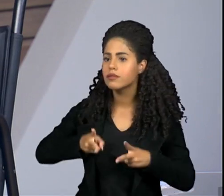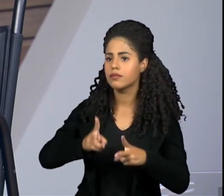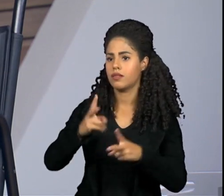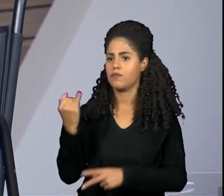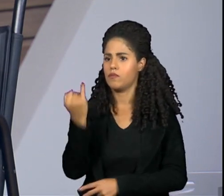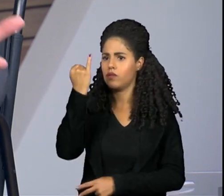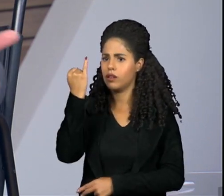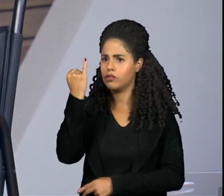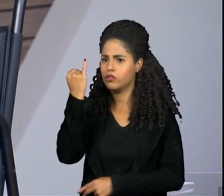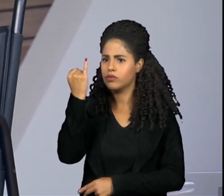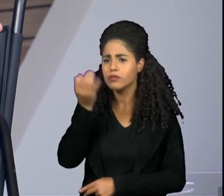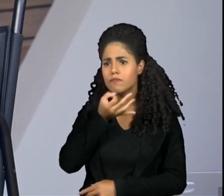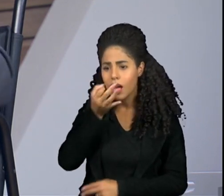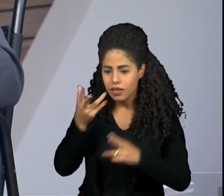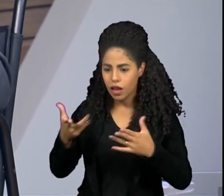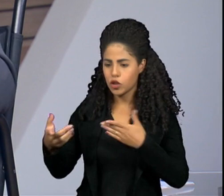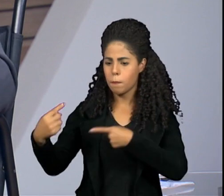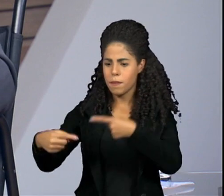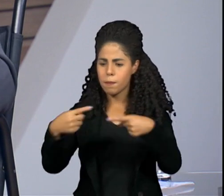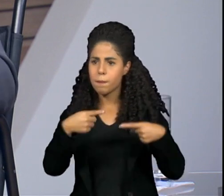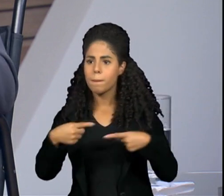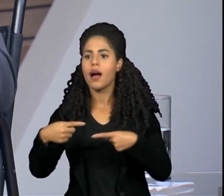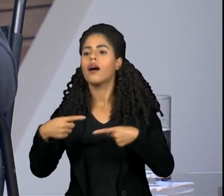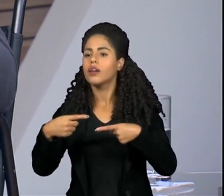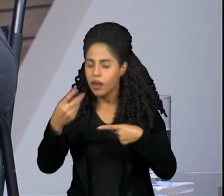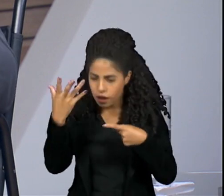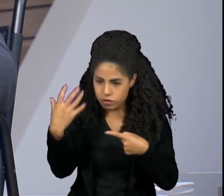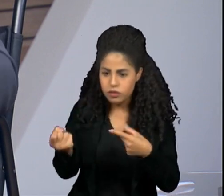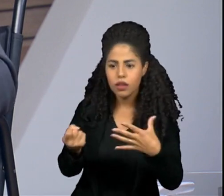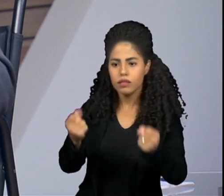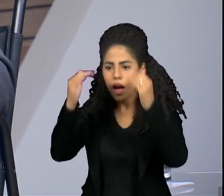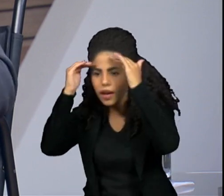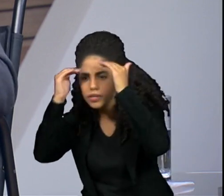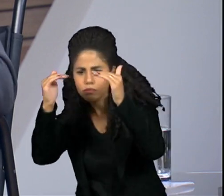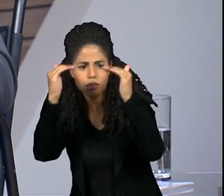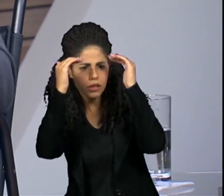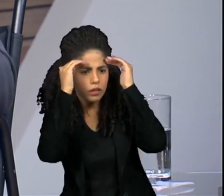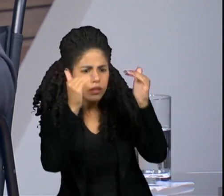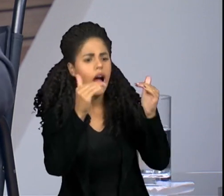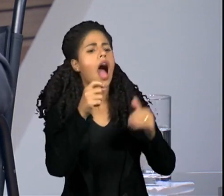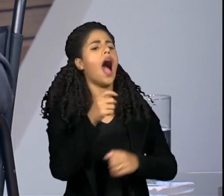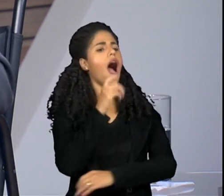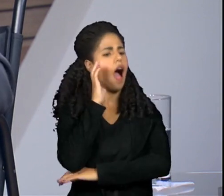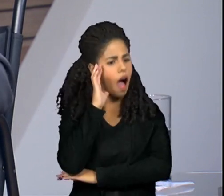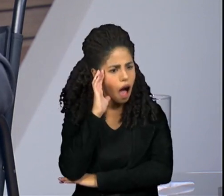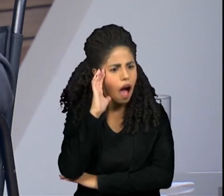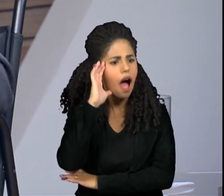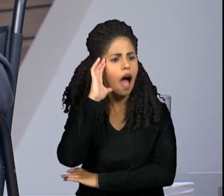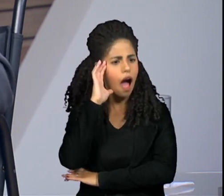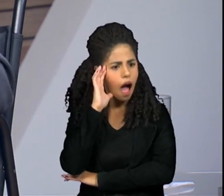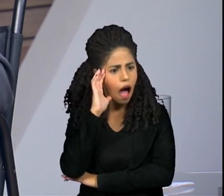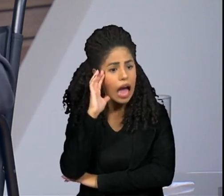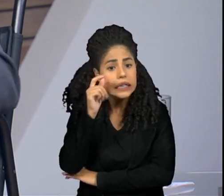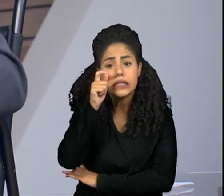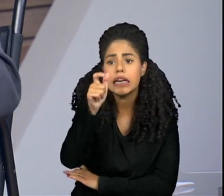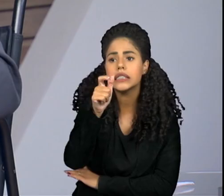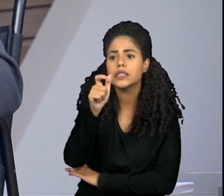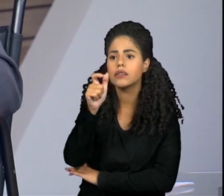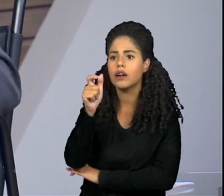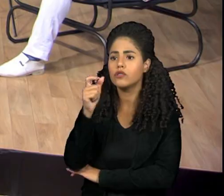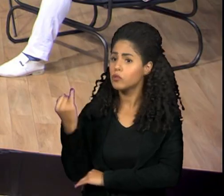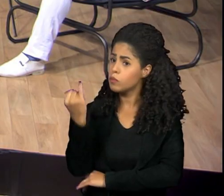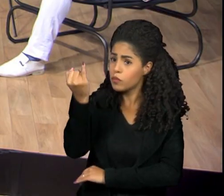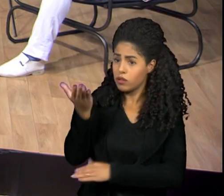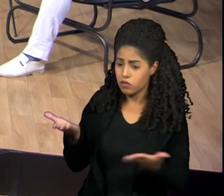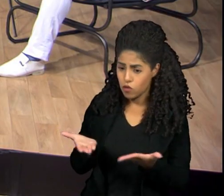a ideia da conversa é a tolerância, é cada um entender, um aprender com a tradição do outro. E isso é muito